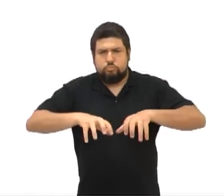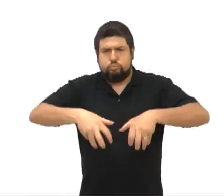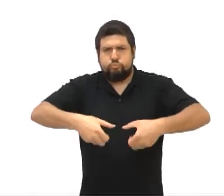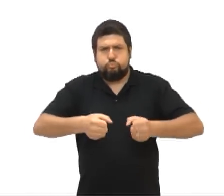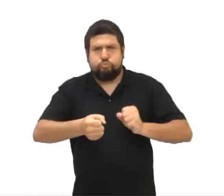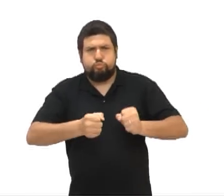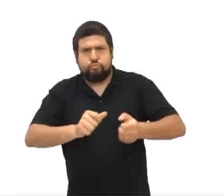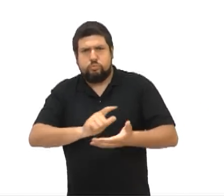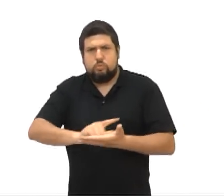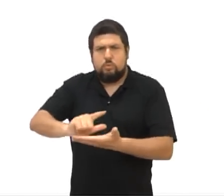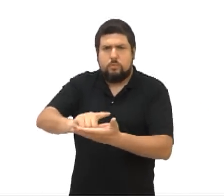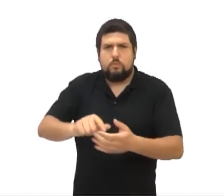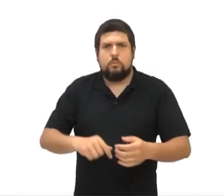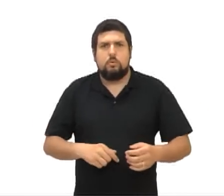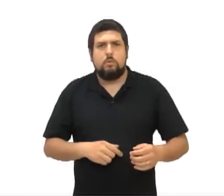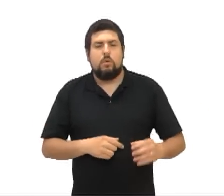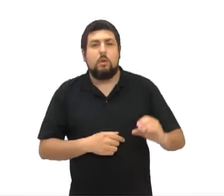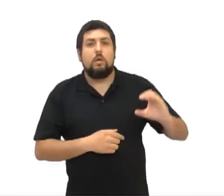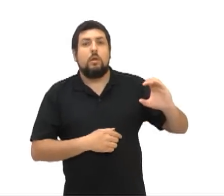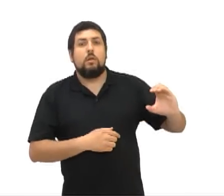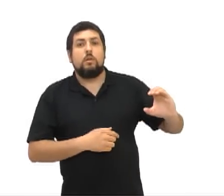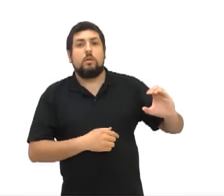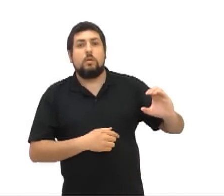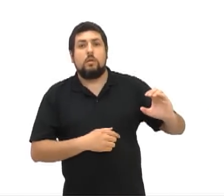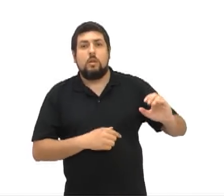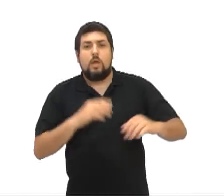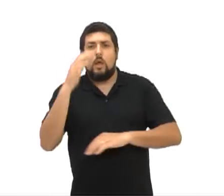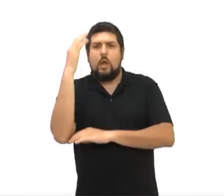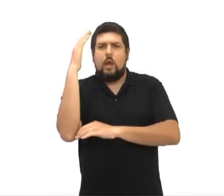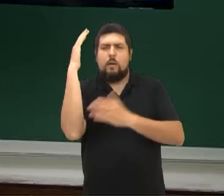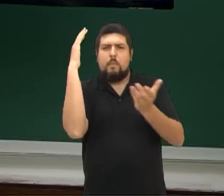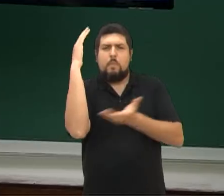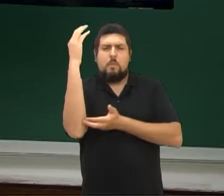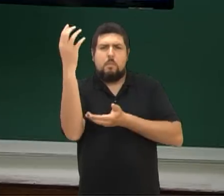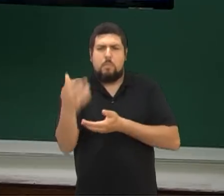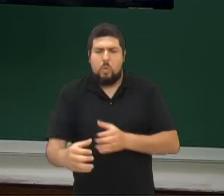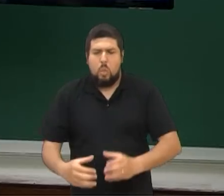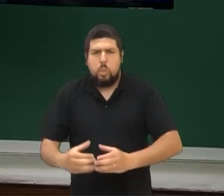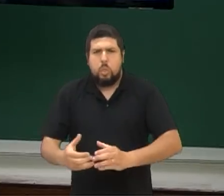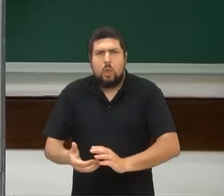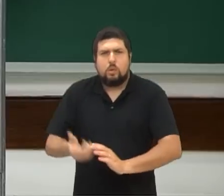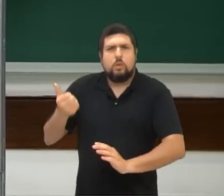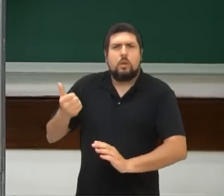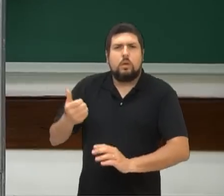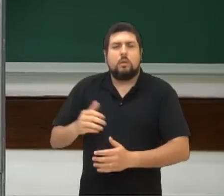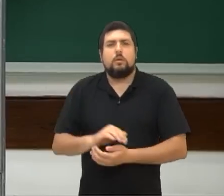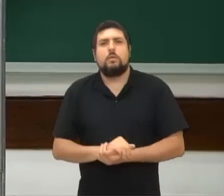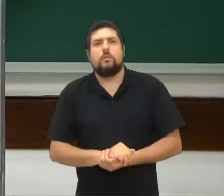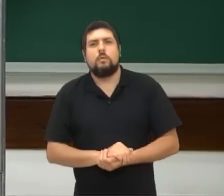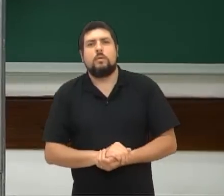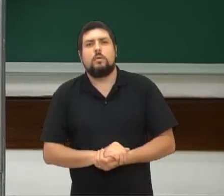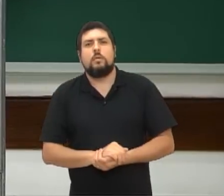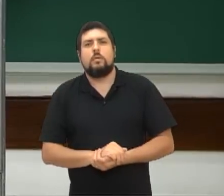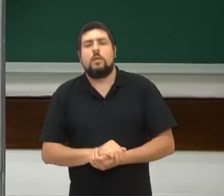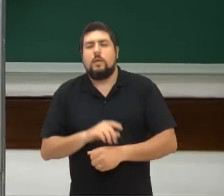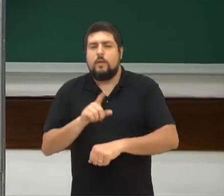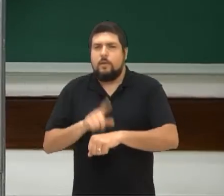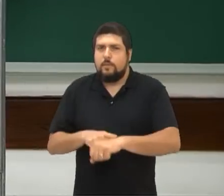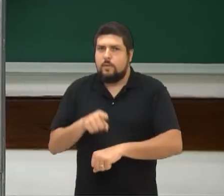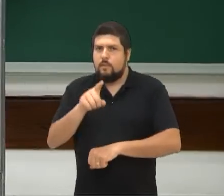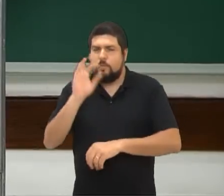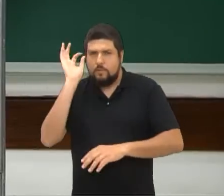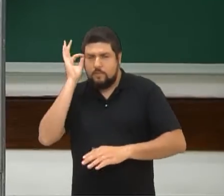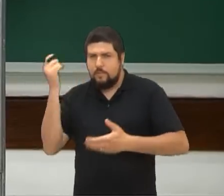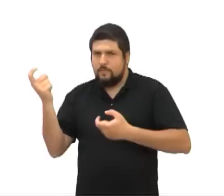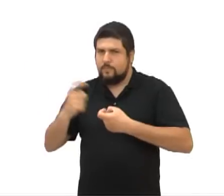Ou letra C, retirar os tocos das árvores do solo? Vamos ver? Eu dou um tempinho bem rapidinho para você e a